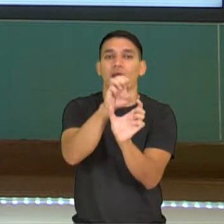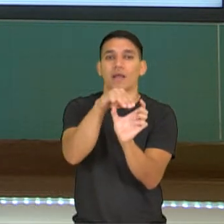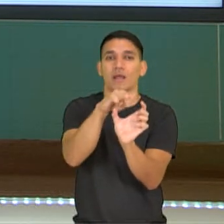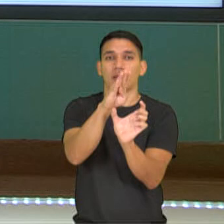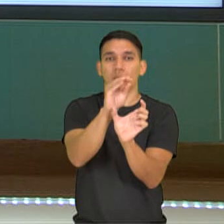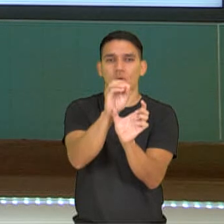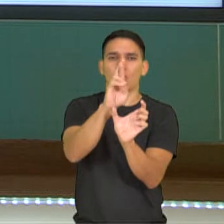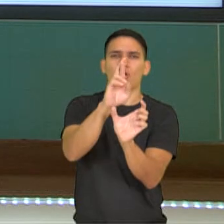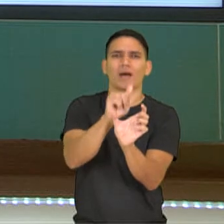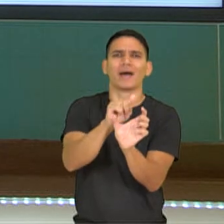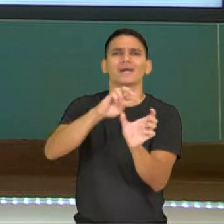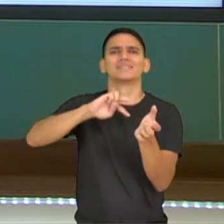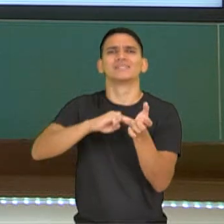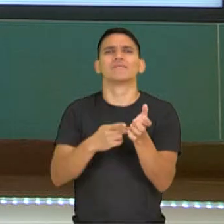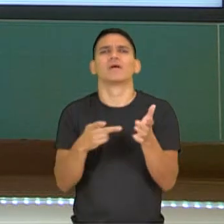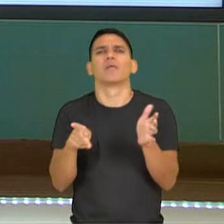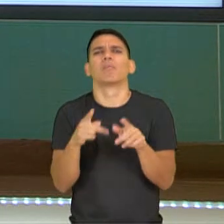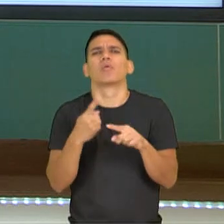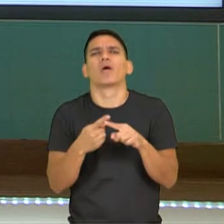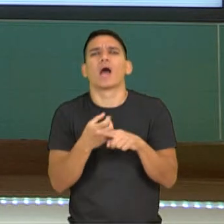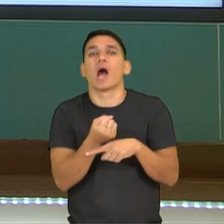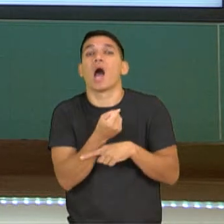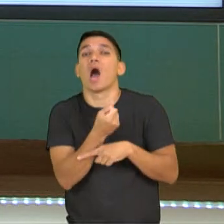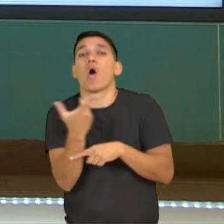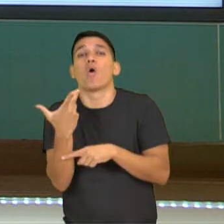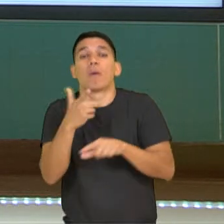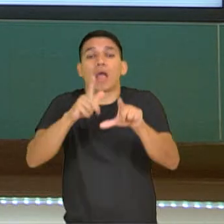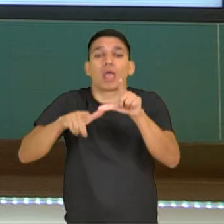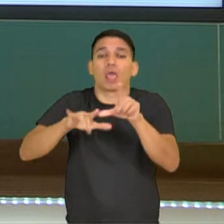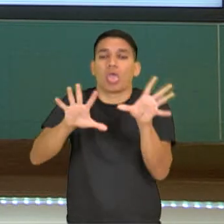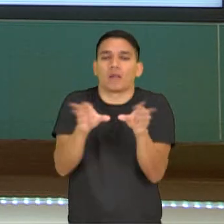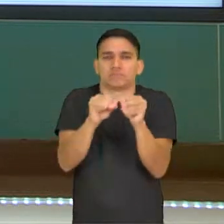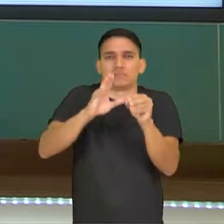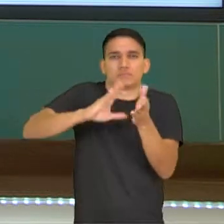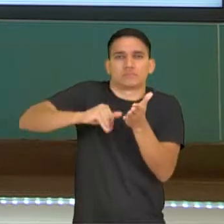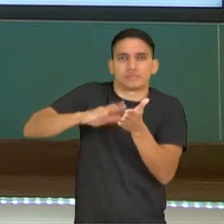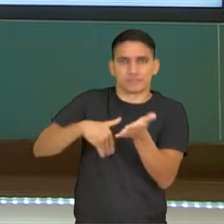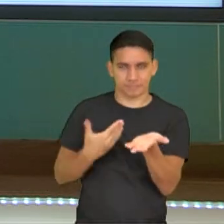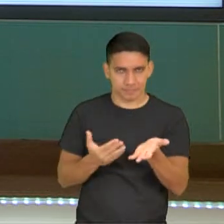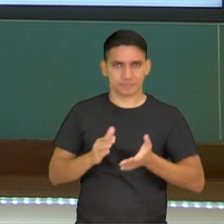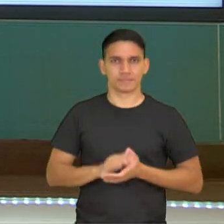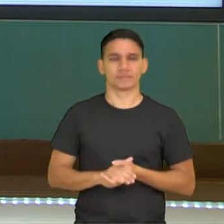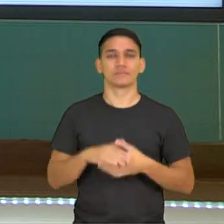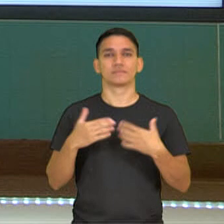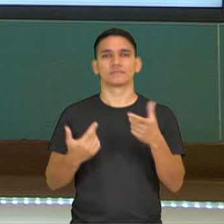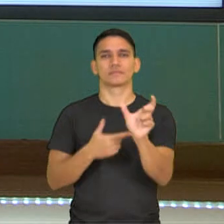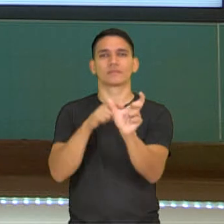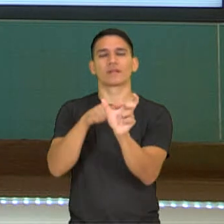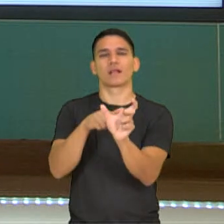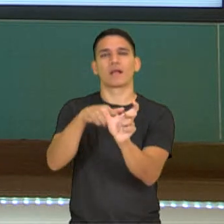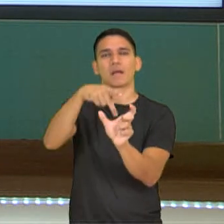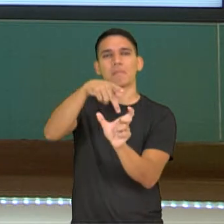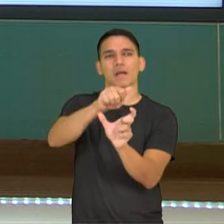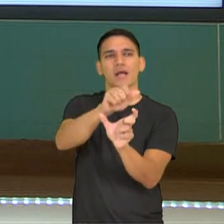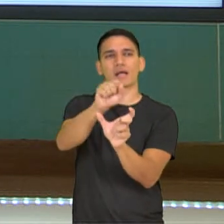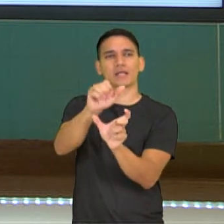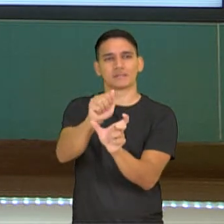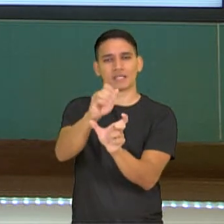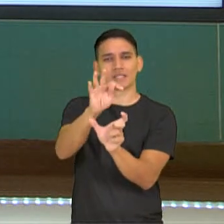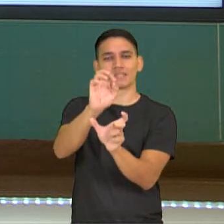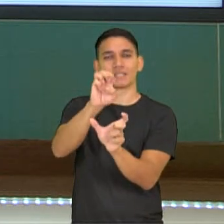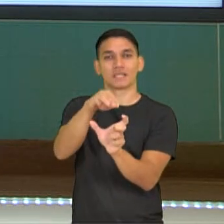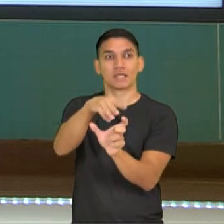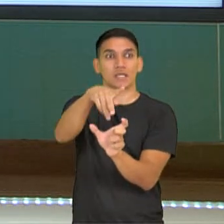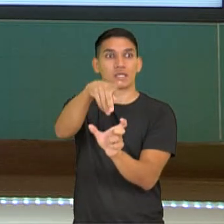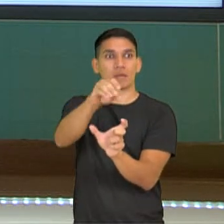boa hora, porém algumas letras foram omitidas, né? E a palavra passatempo, que nós temos de exemplo, aqui